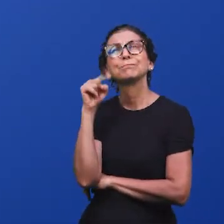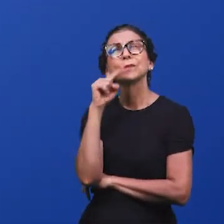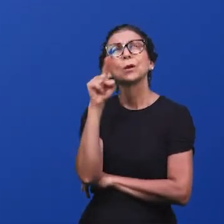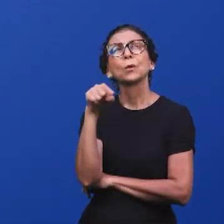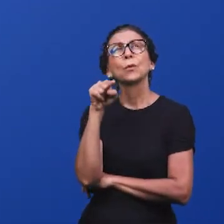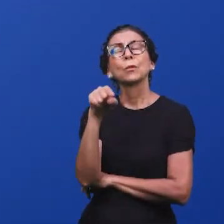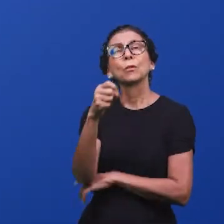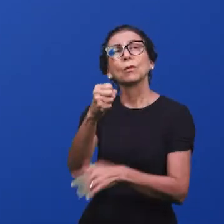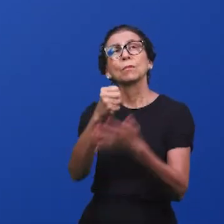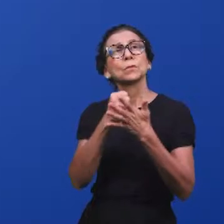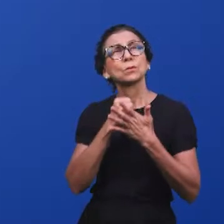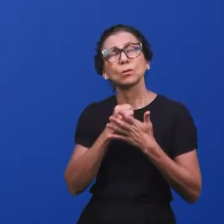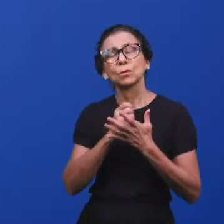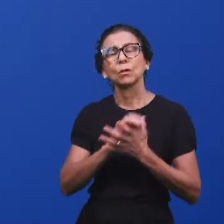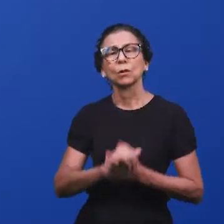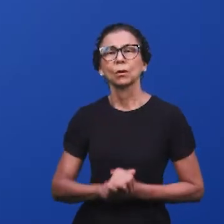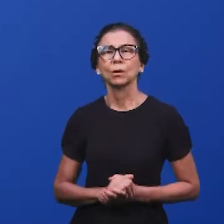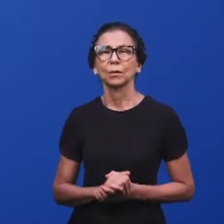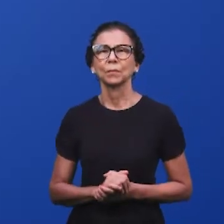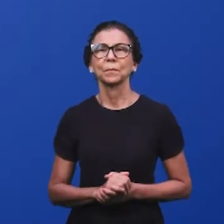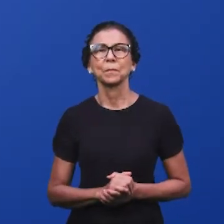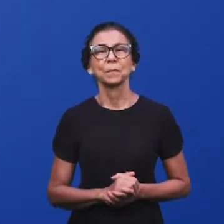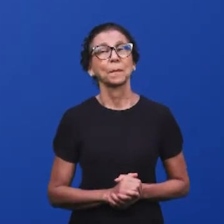resposta está no versículo 2. O meu